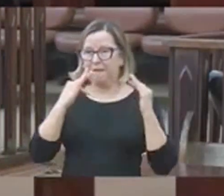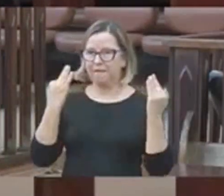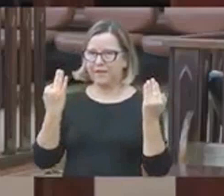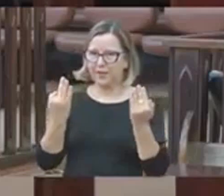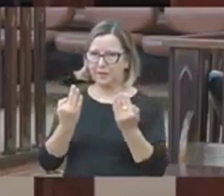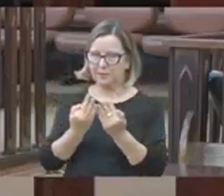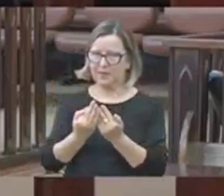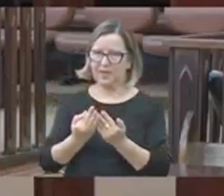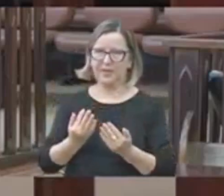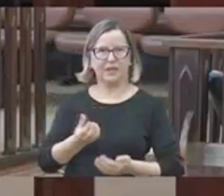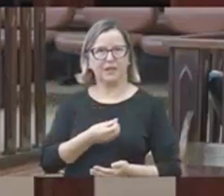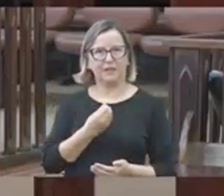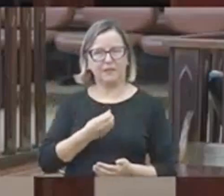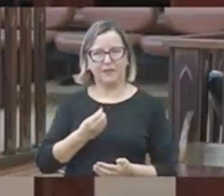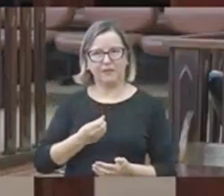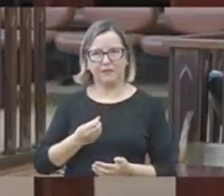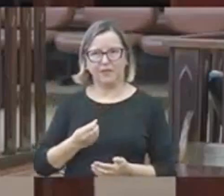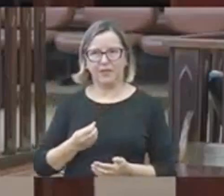desequilíbrio.